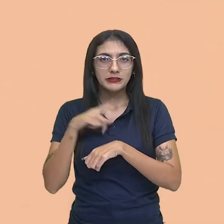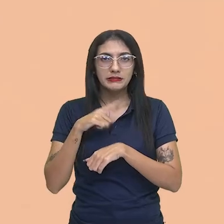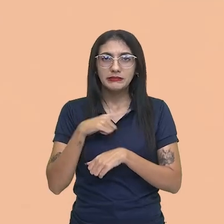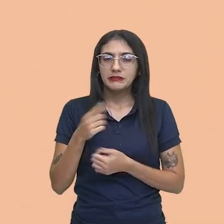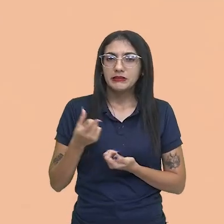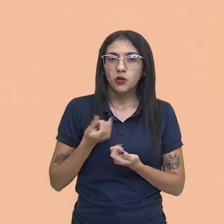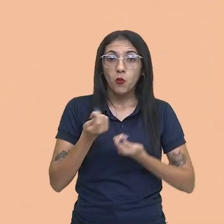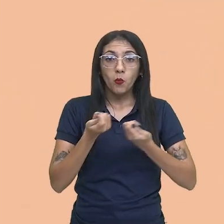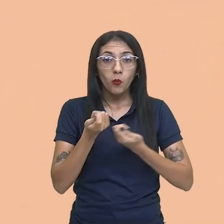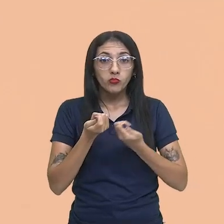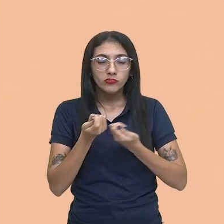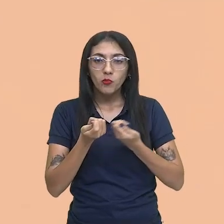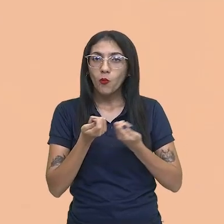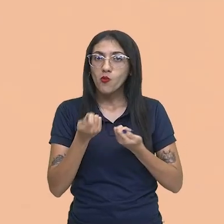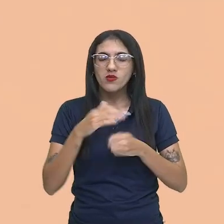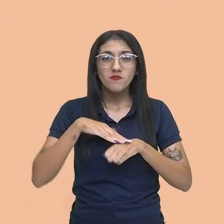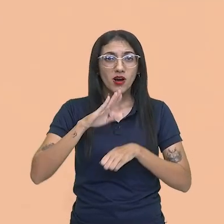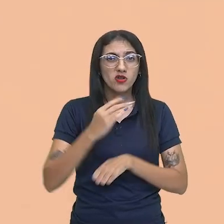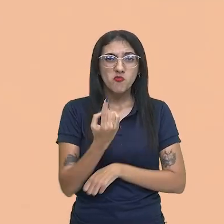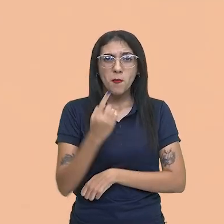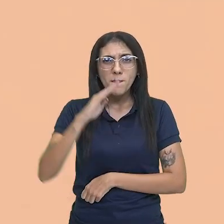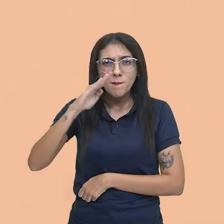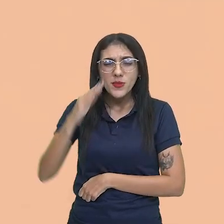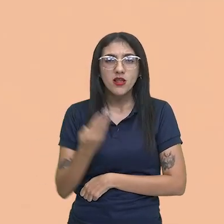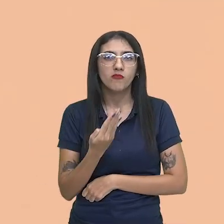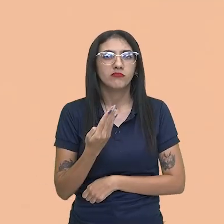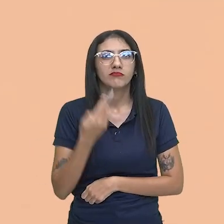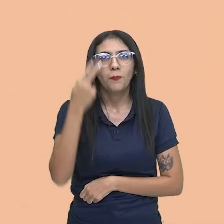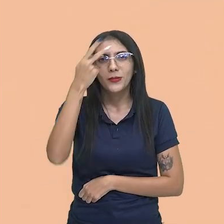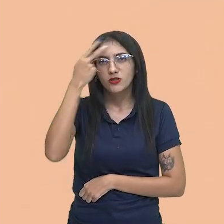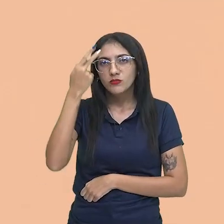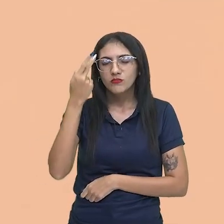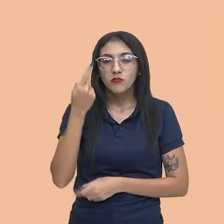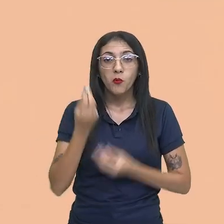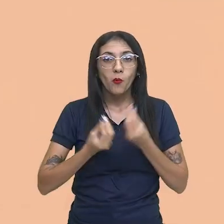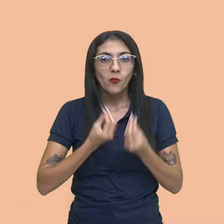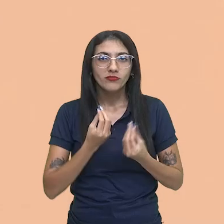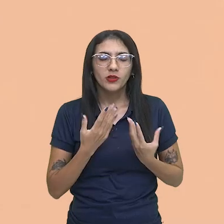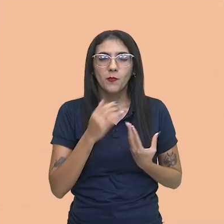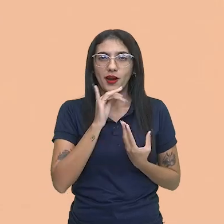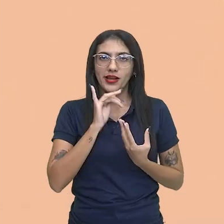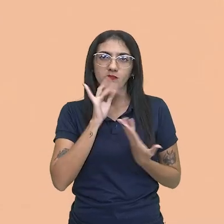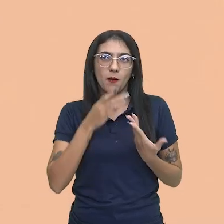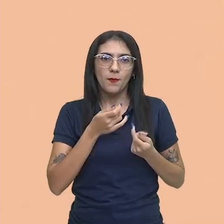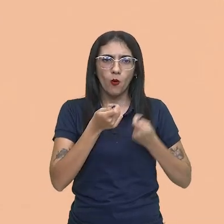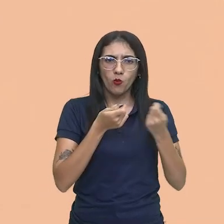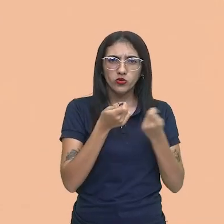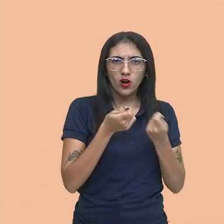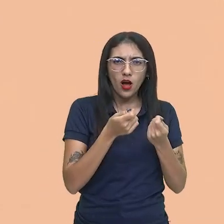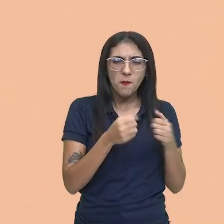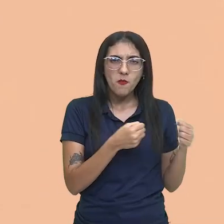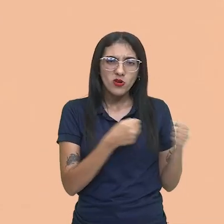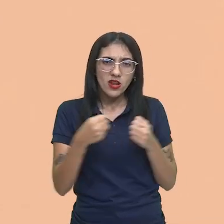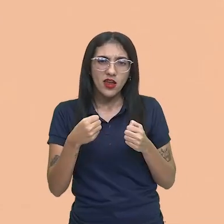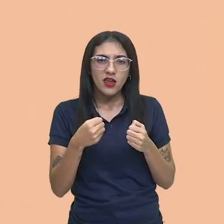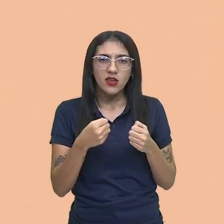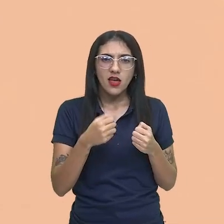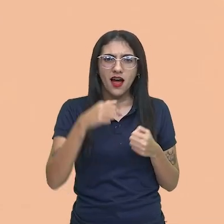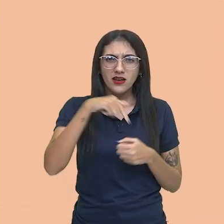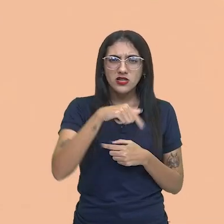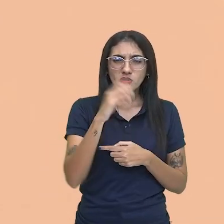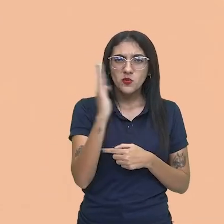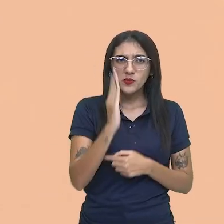um governante governando mais de 1 bilhão de pessoas. Né? Se para governar um país como o Brasil, que tem 200 e poucas, já é